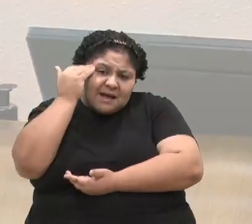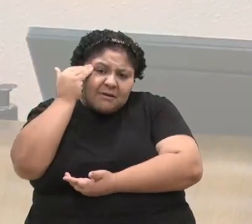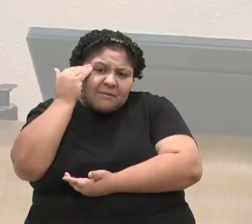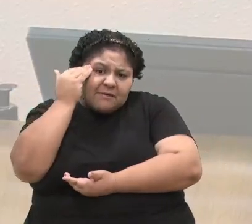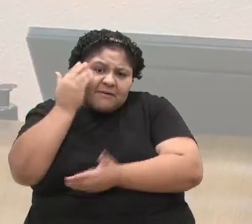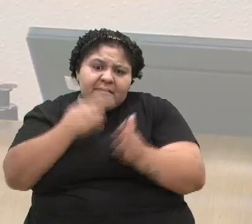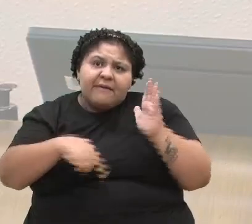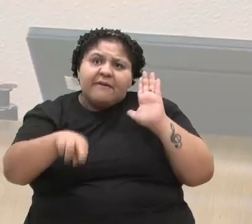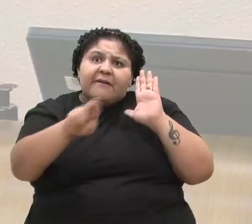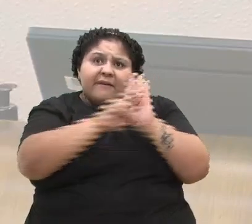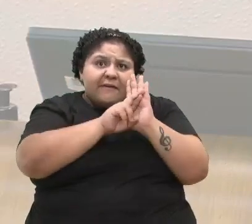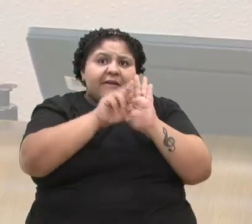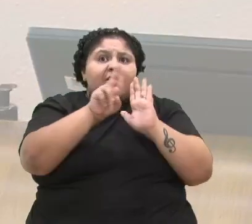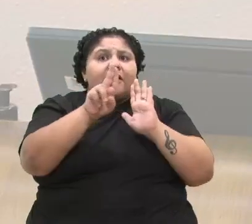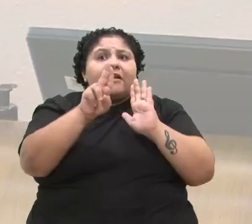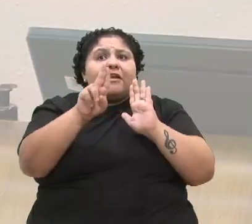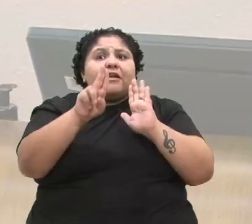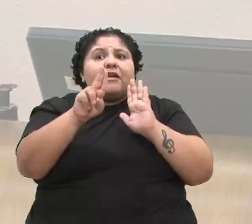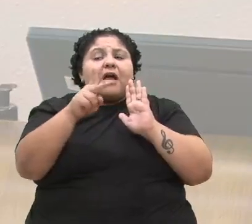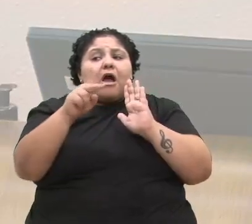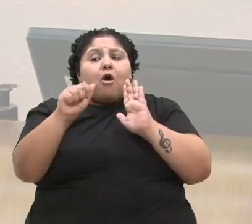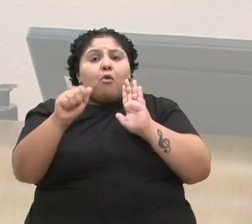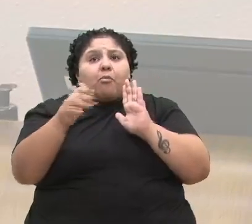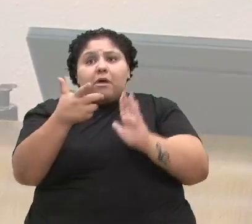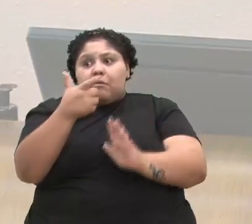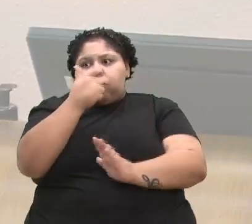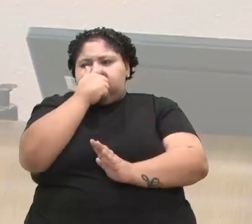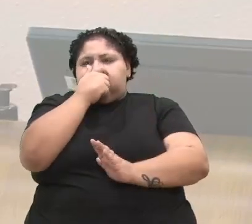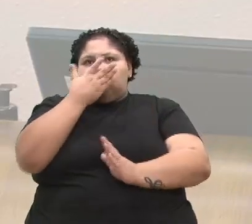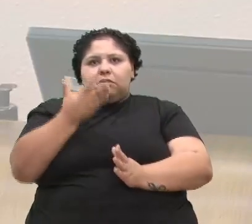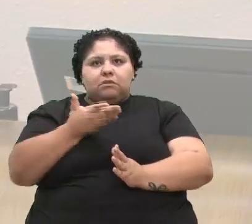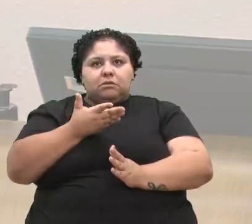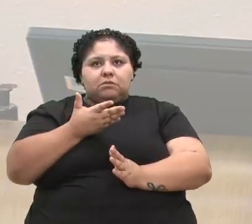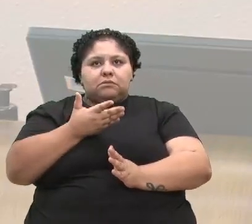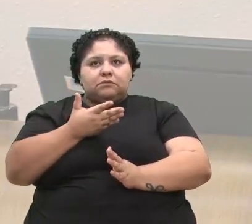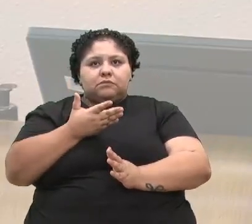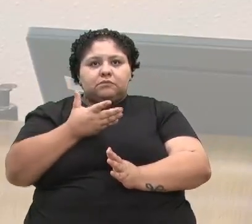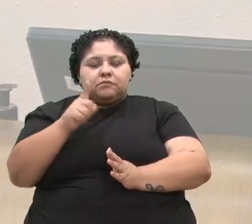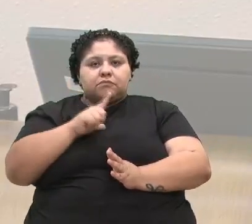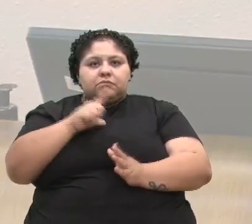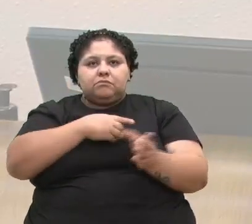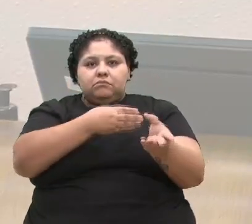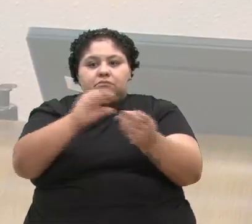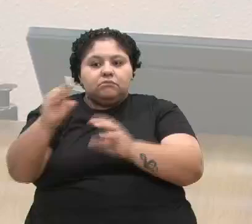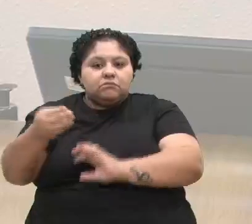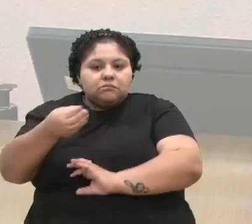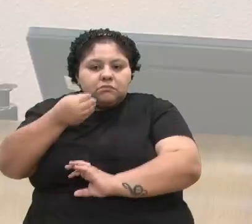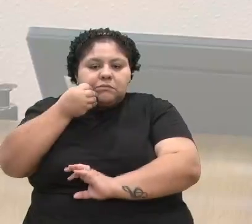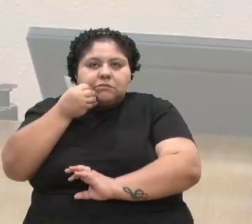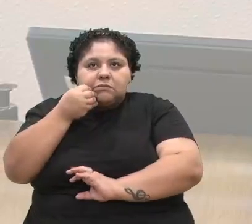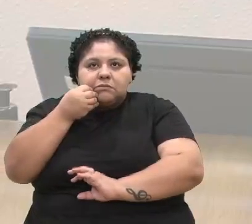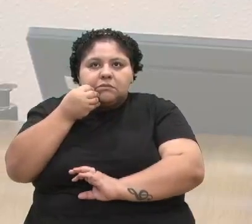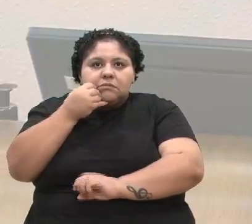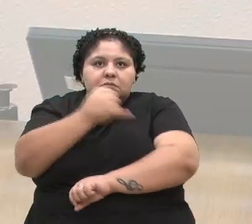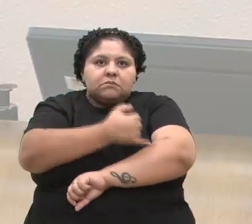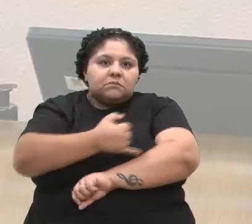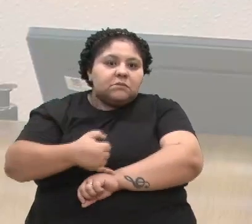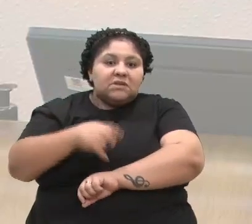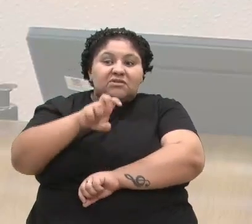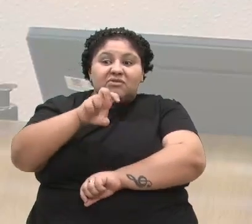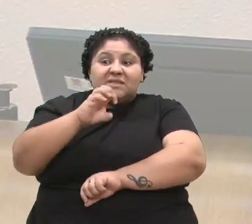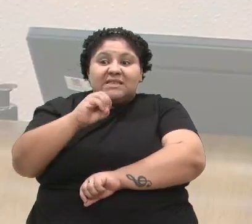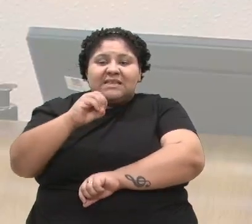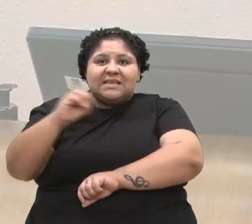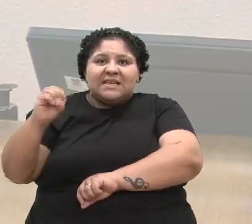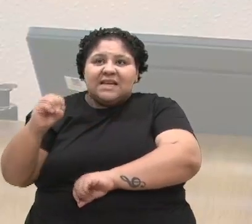UPA vai superlotar. Chegamos em diversas oportunidades lá, vereador Fantinel, e estavam passando dos 500